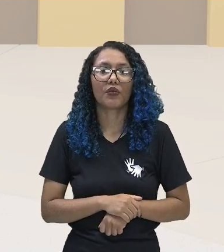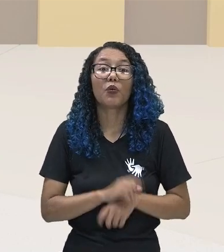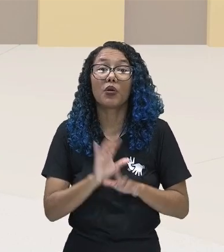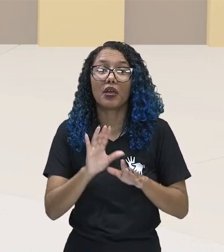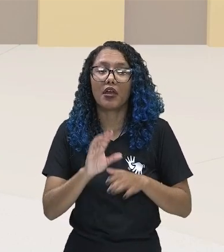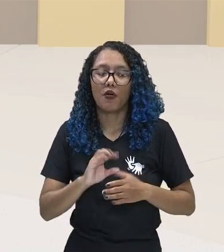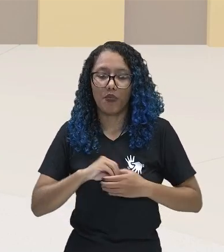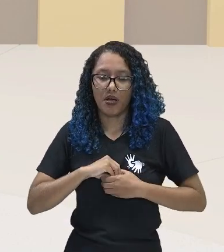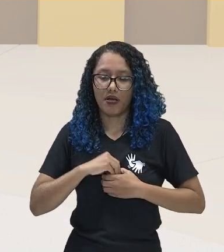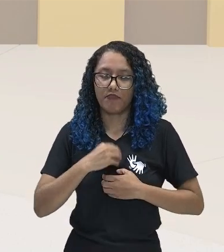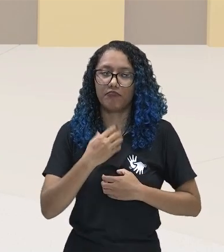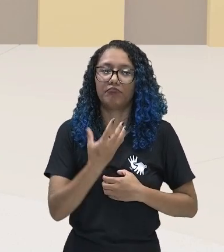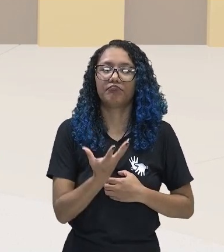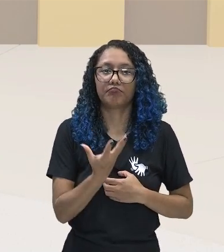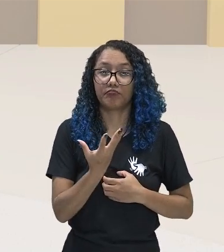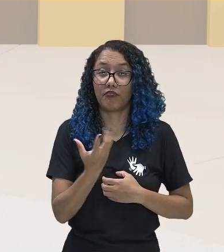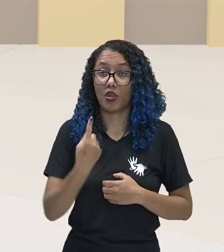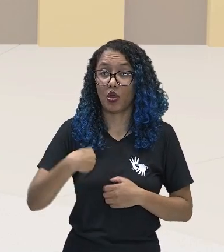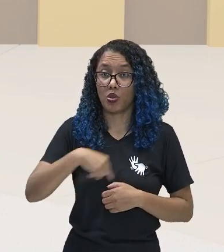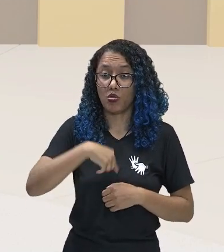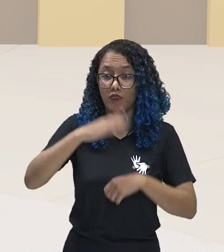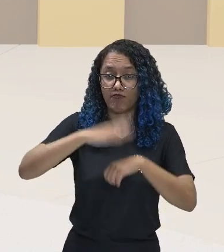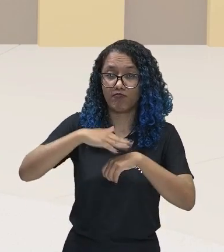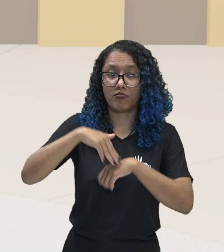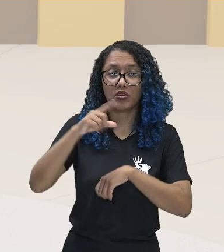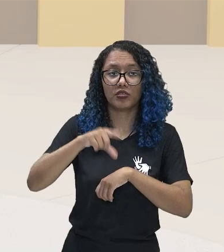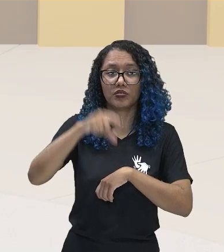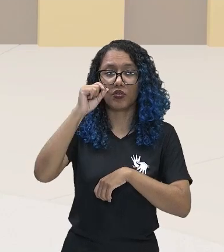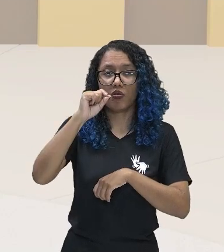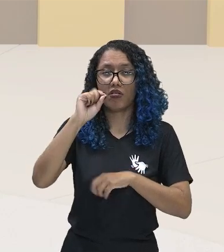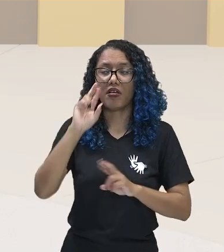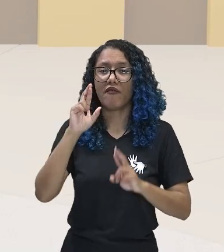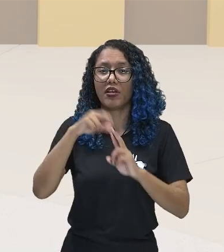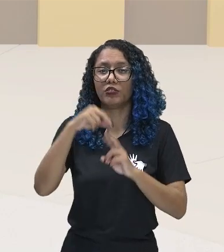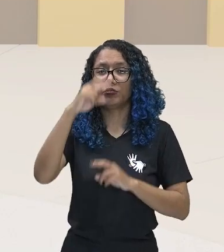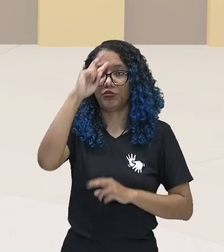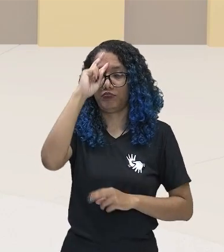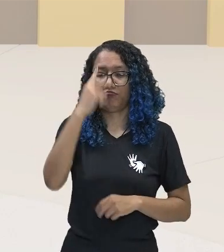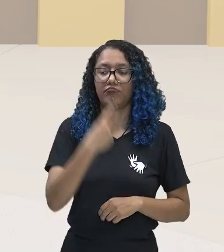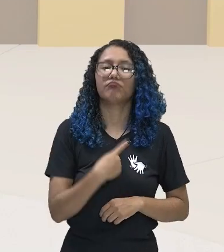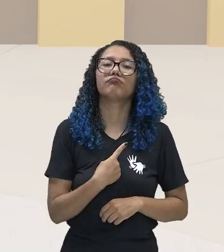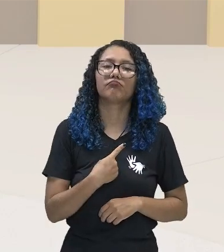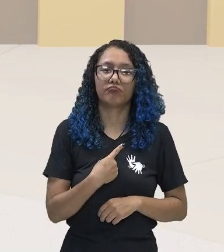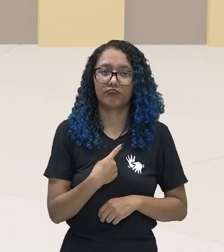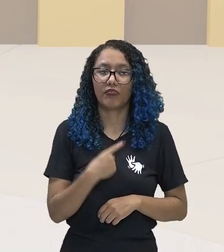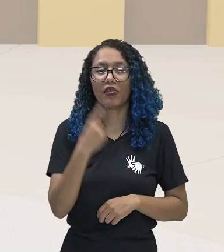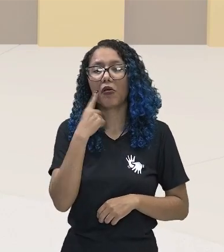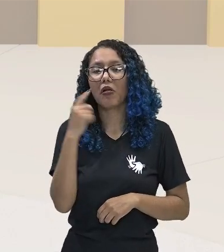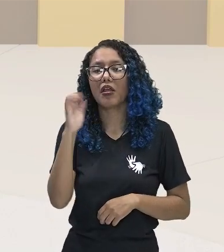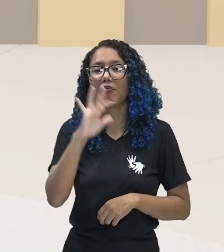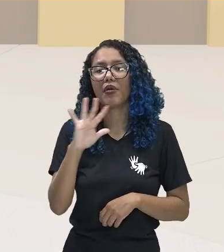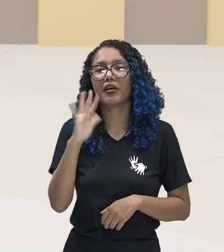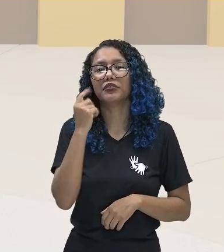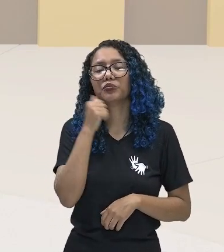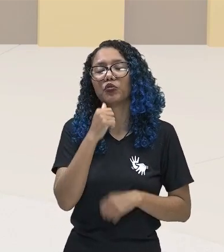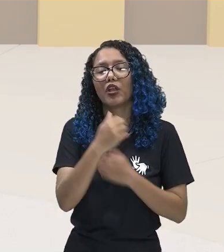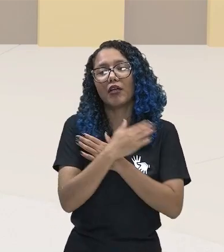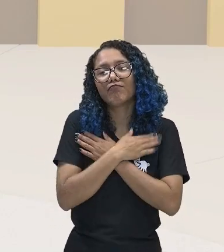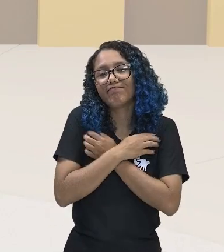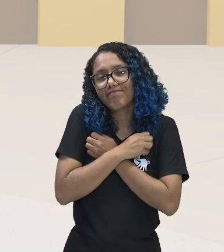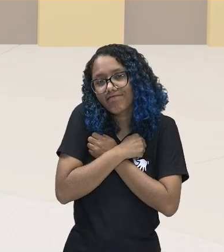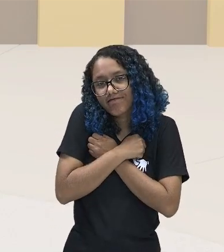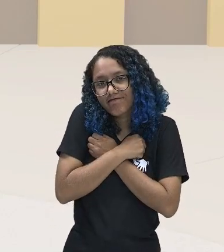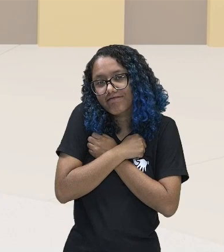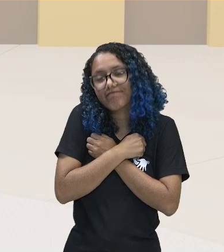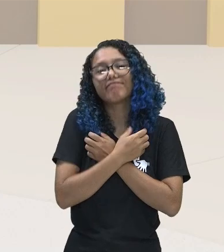nós escolhemos ter em relação a nós mesmos. Olha aqui a nossa imagem, ela se abraçando, né? Então, nós